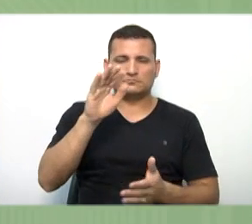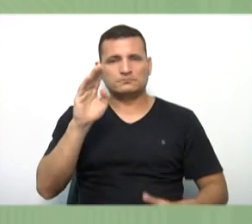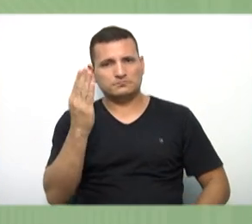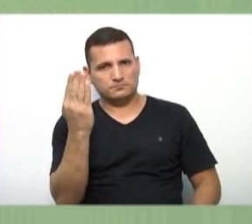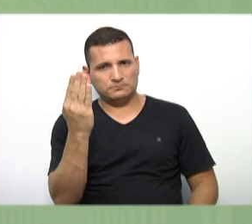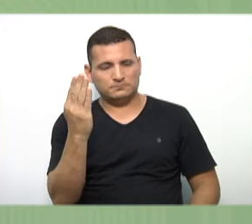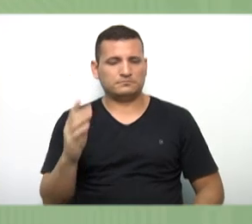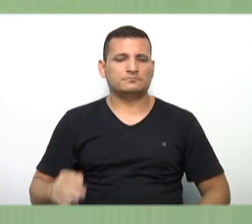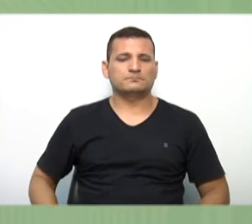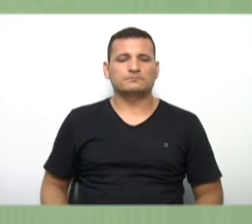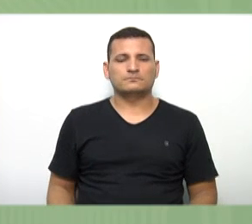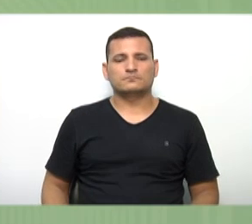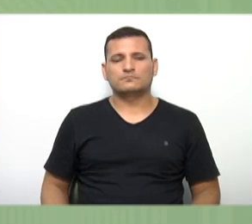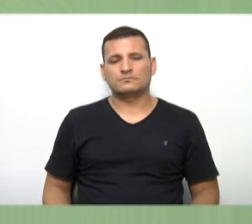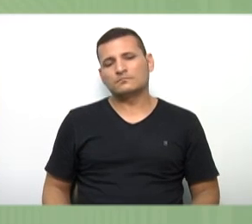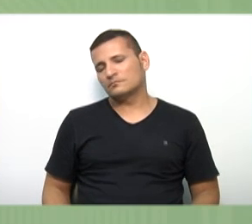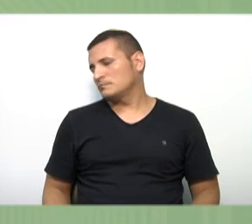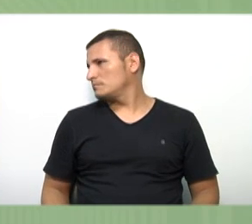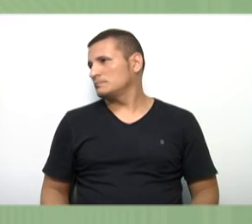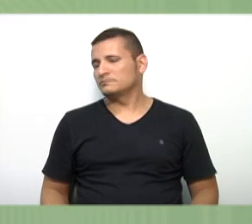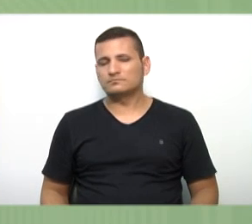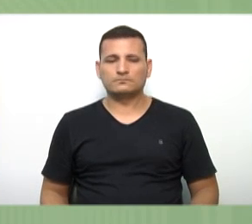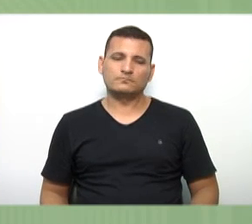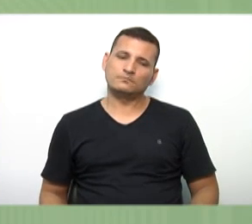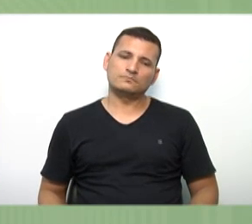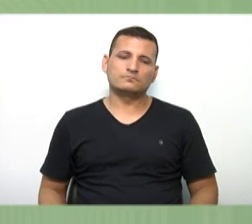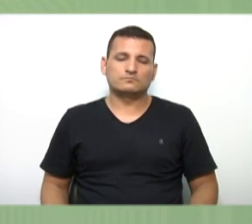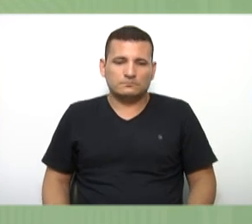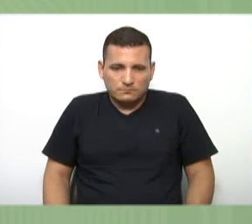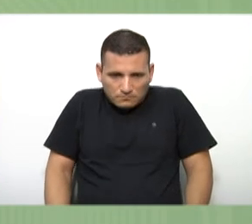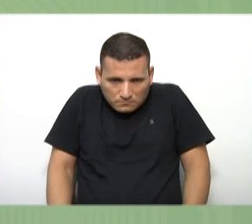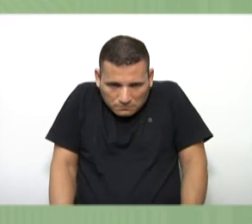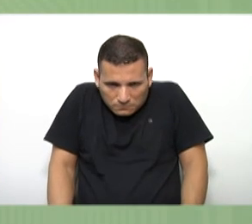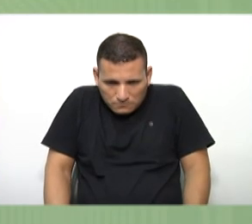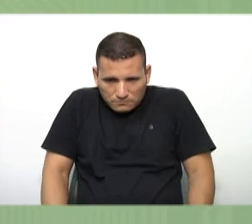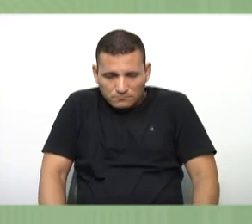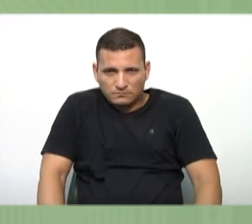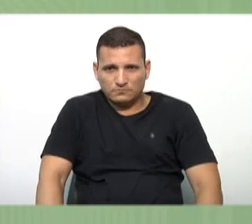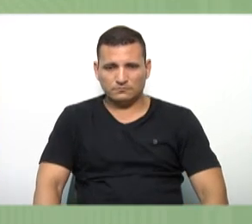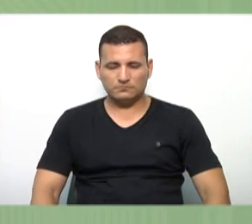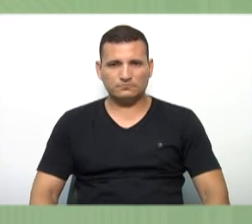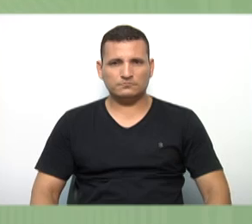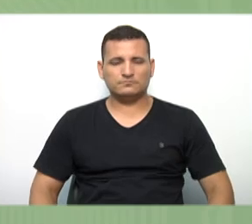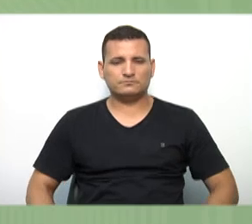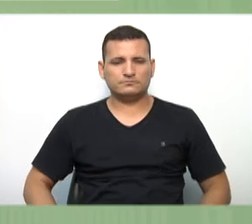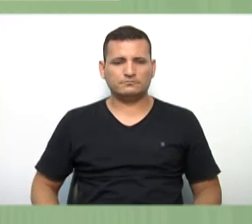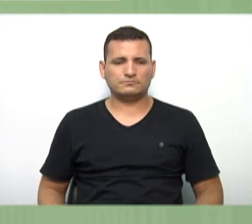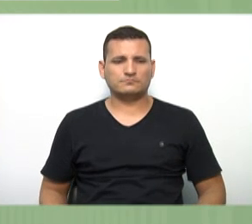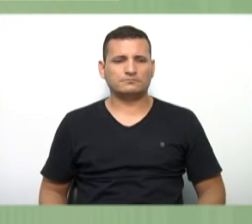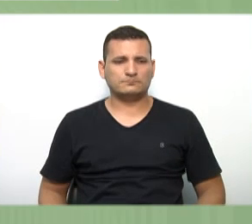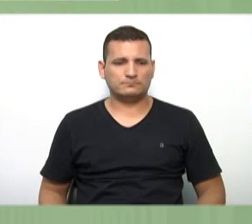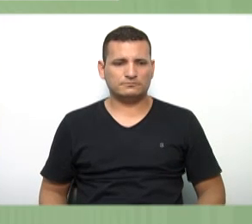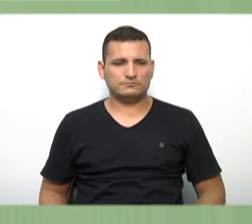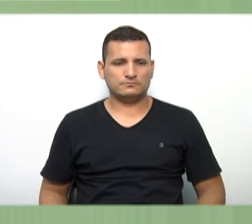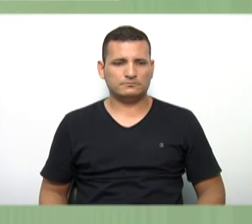e F para as afirmativas falsas nas seguintes